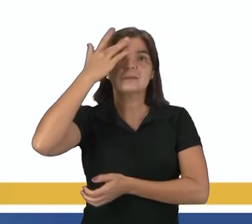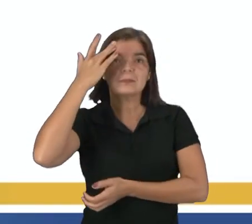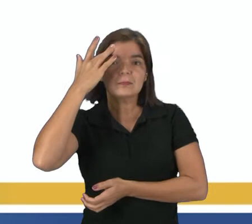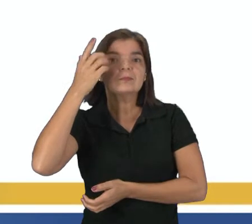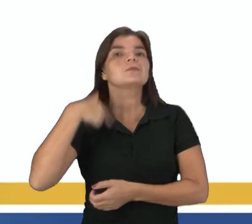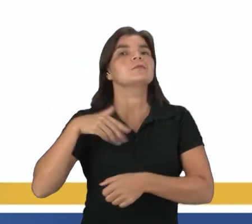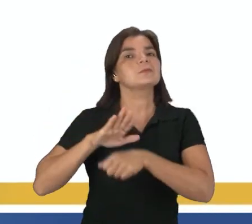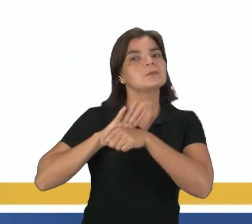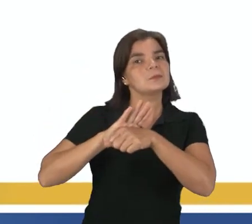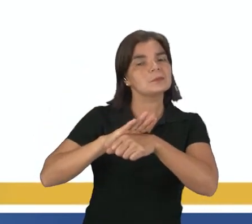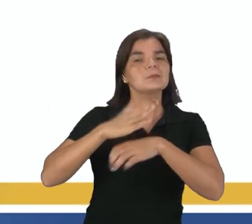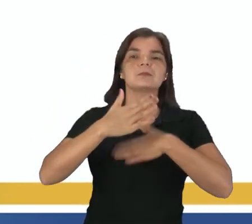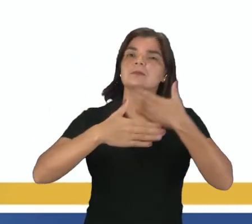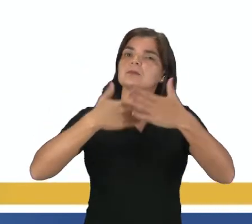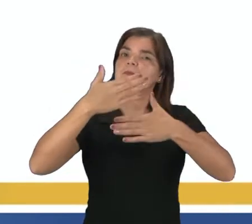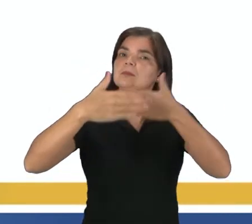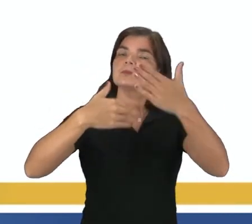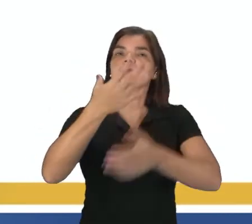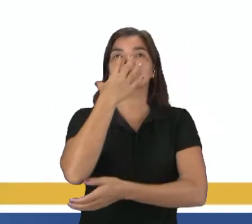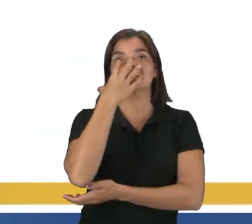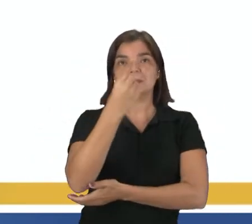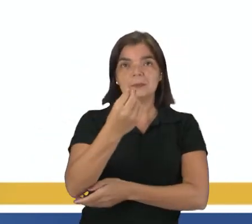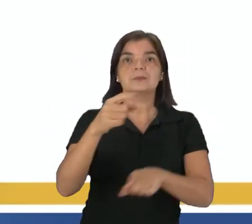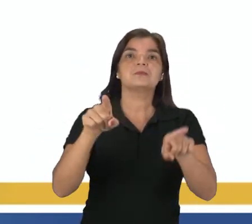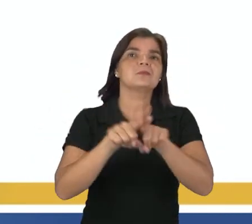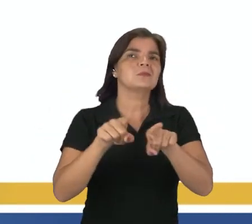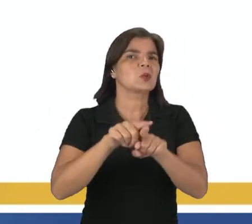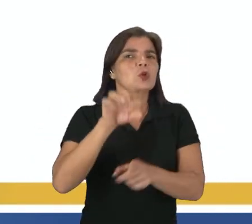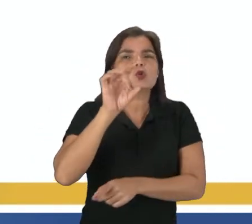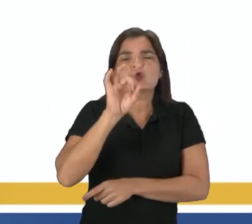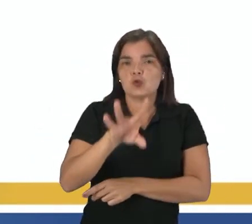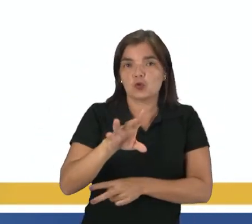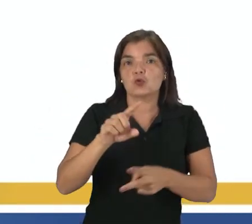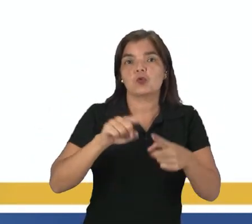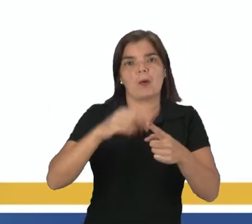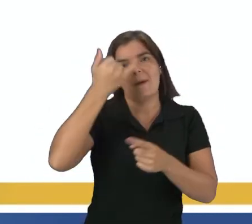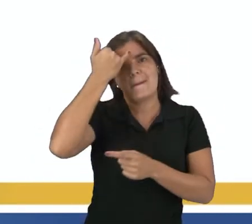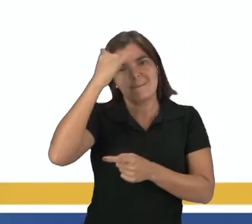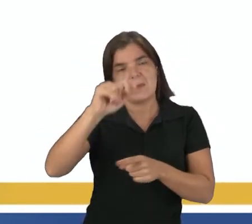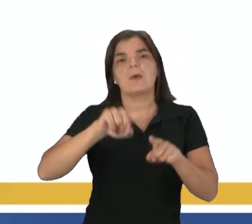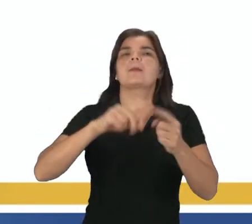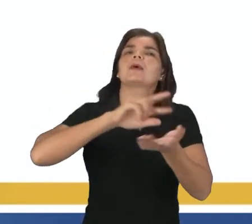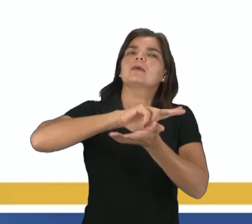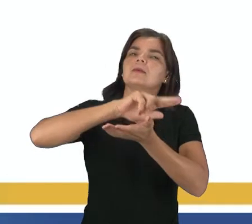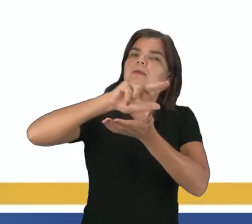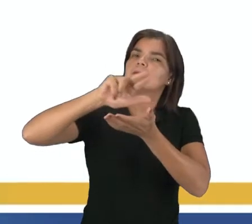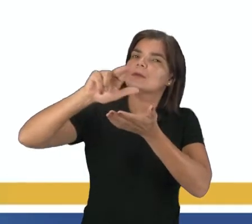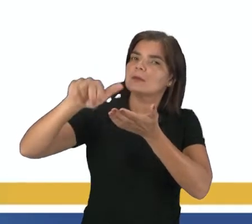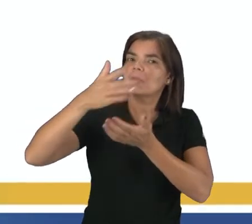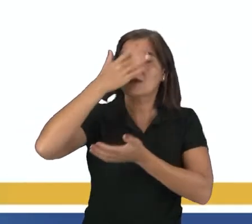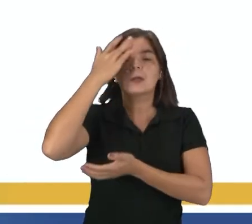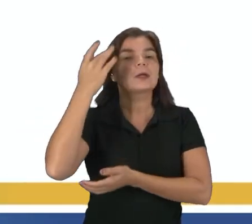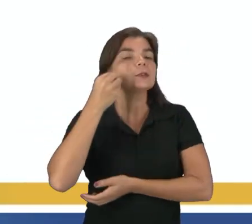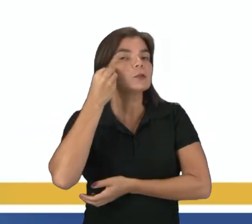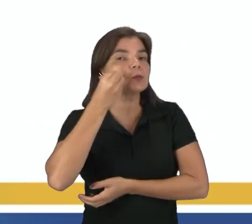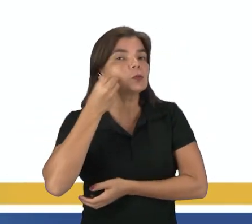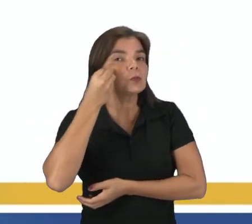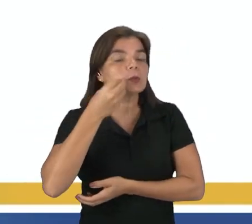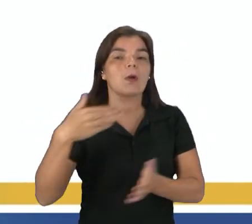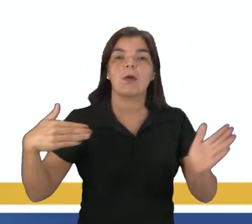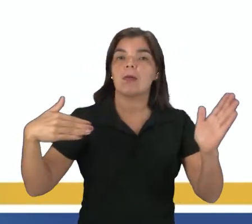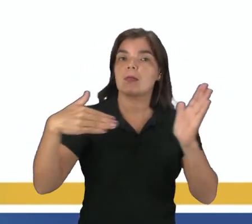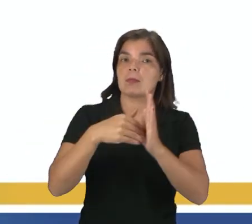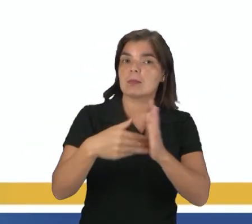que contribuíram para a evolução da fotografia. Não foi apenas o inventor, né? Vários foram os experimentos até a